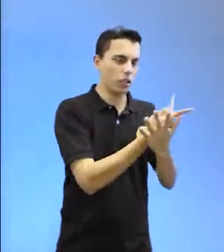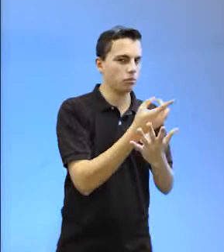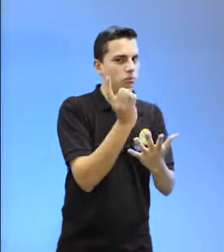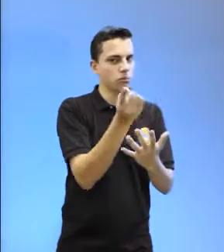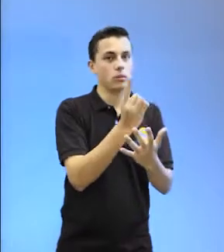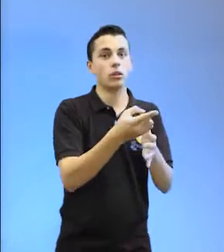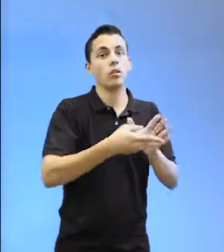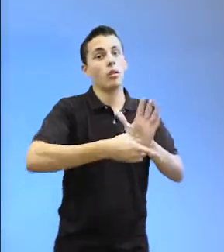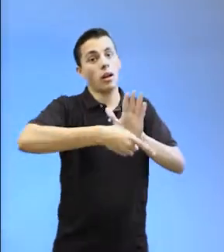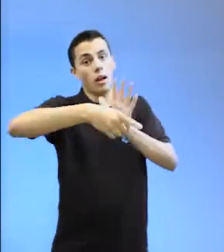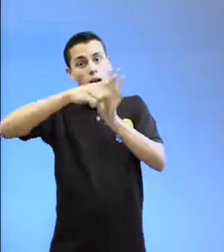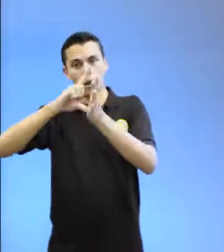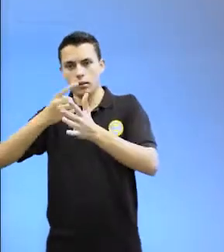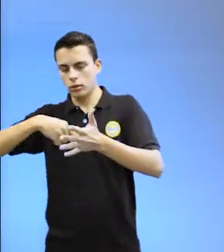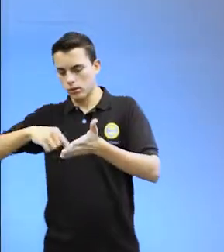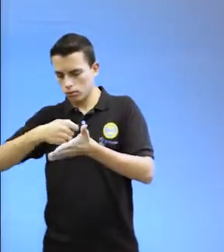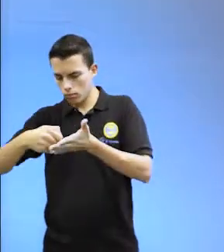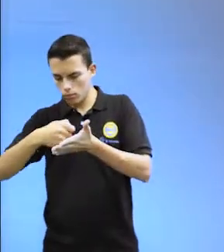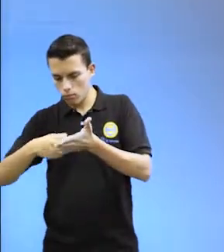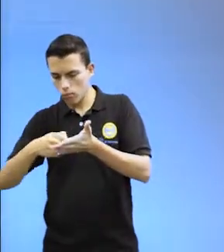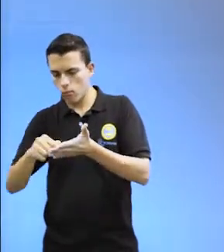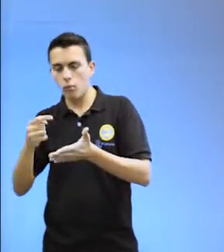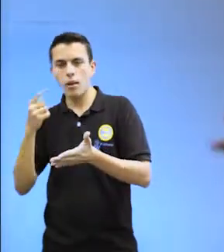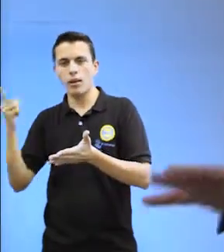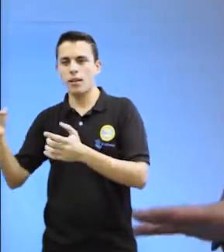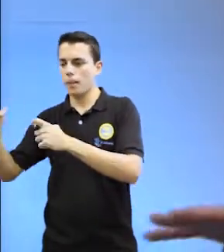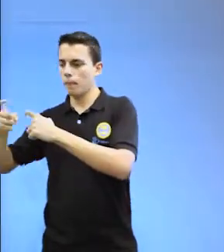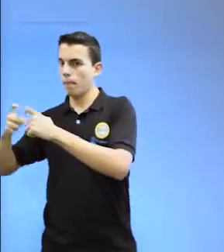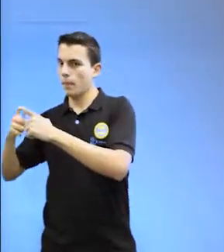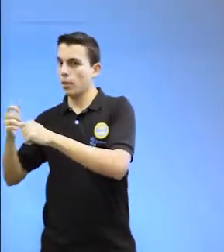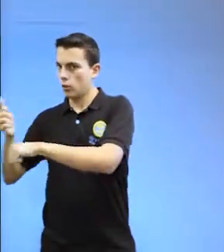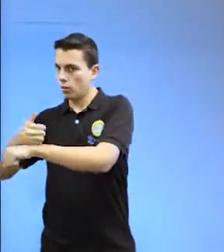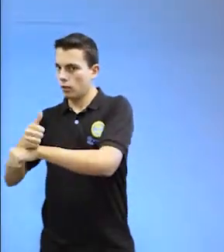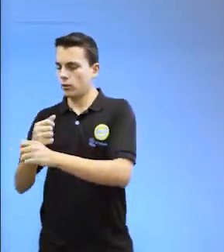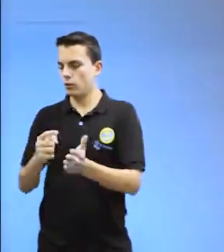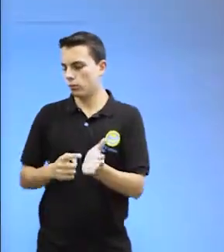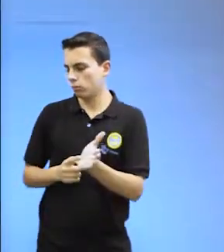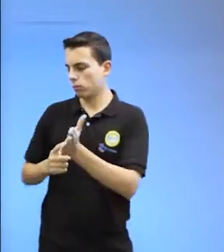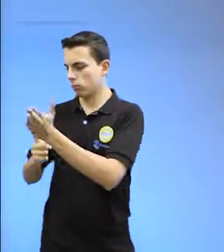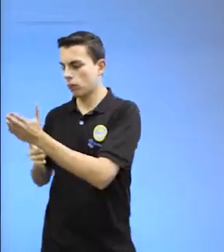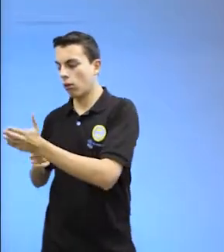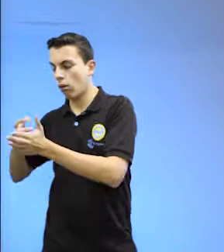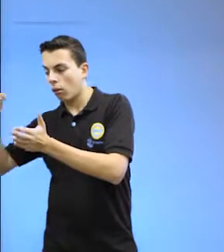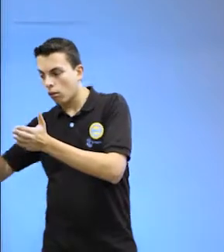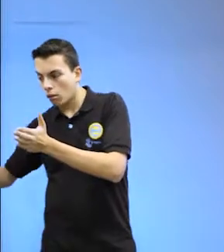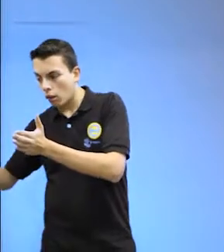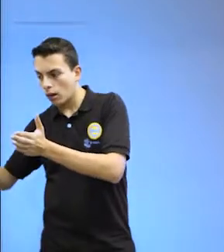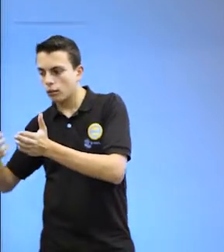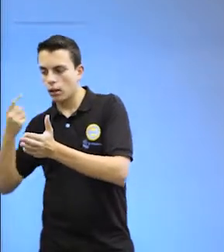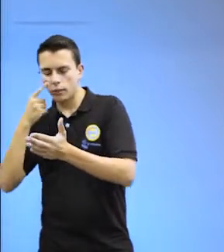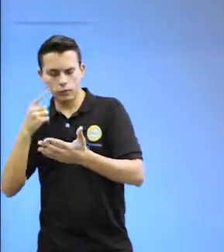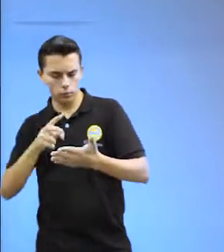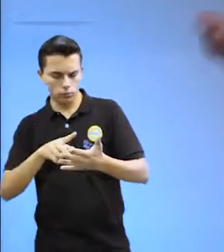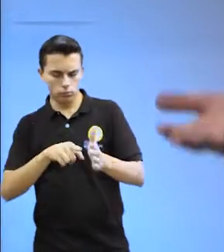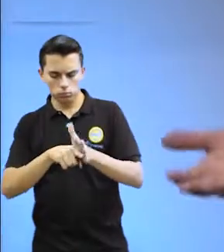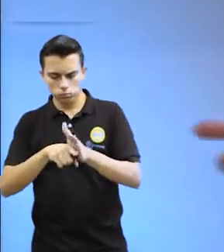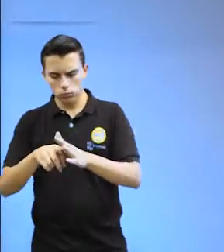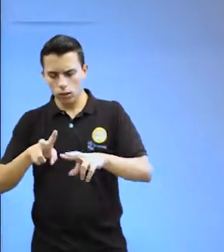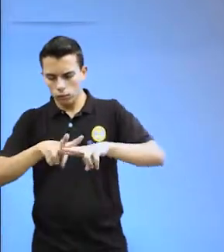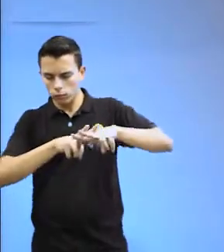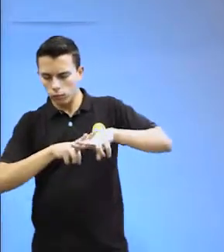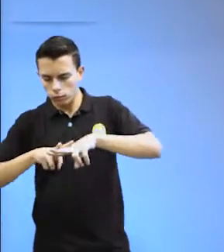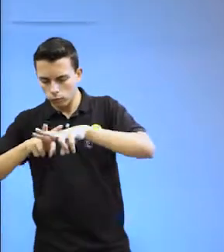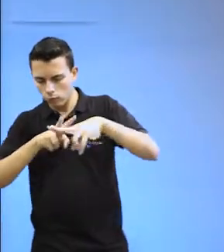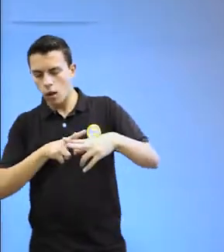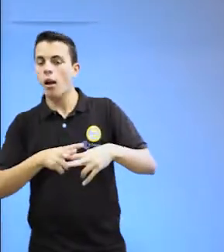pode... Que sempre olha as informações antes da gente levar ao ar, né? Levar a peça... ou a palestra,